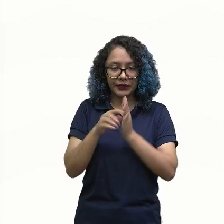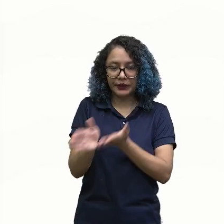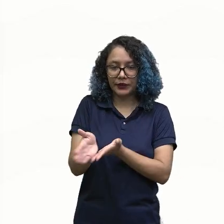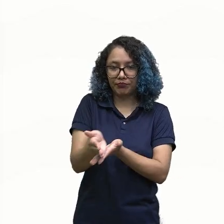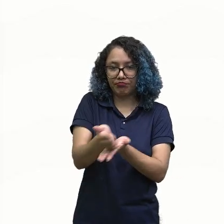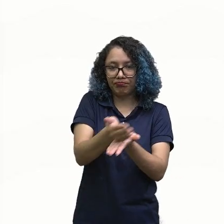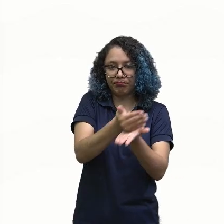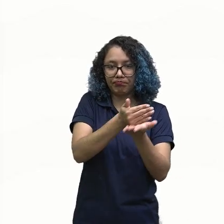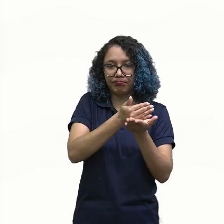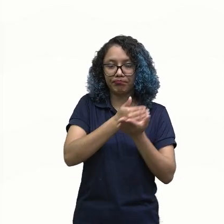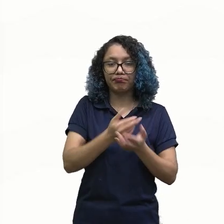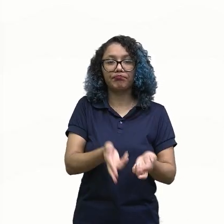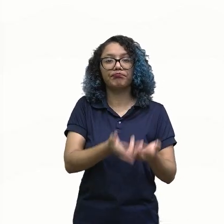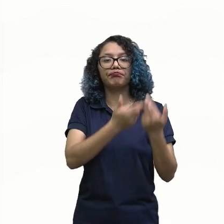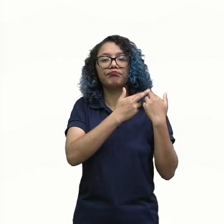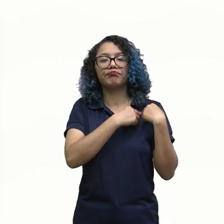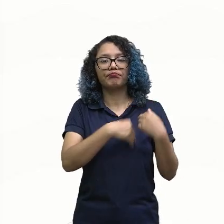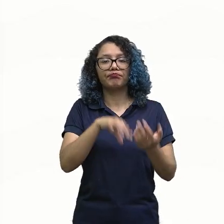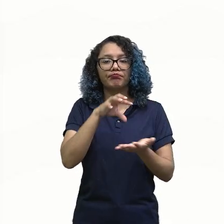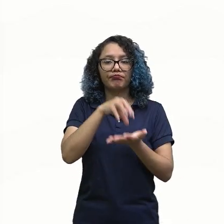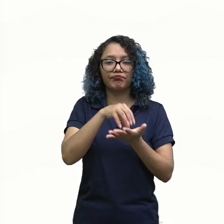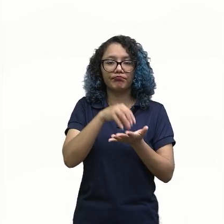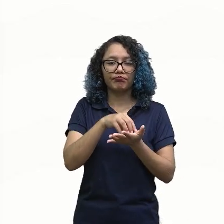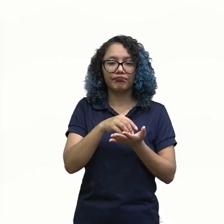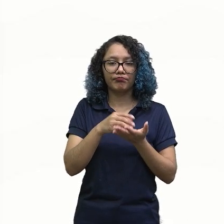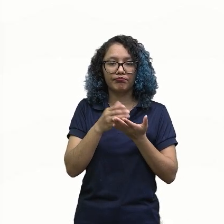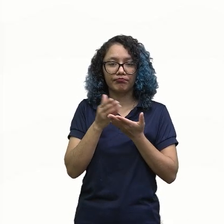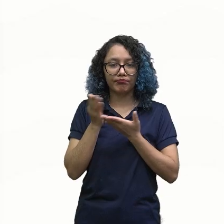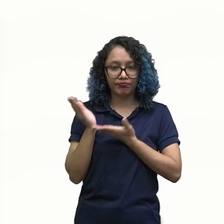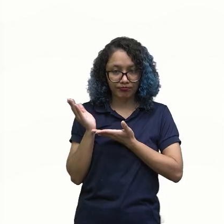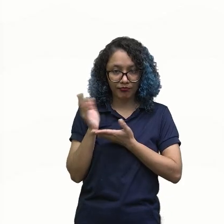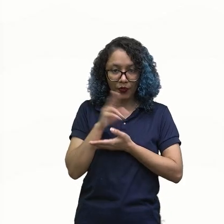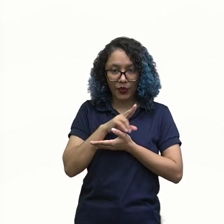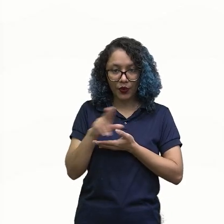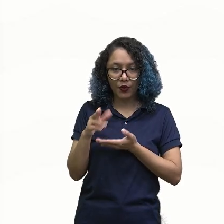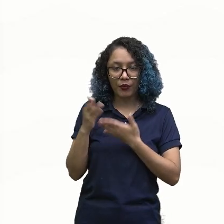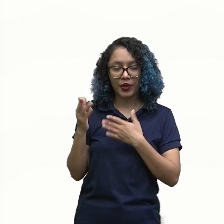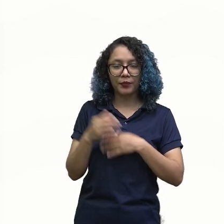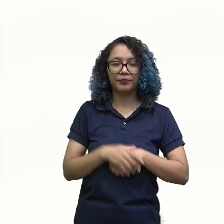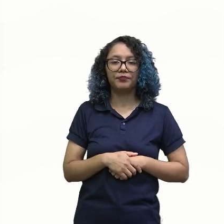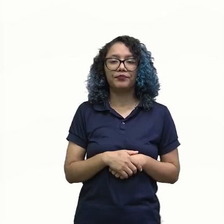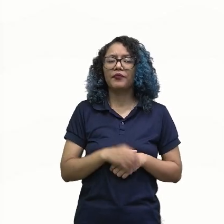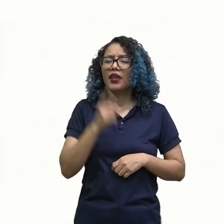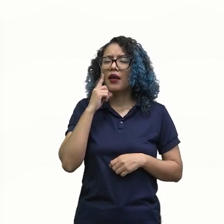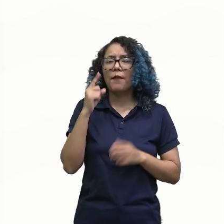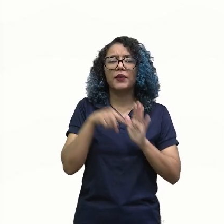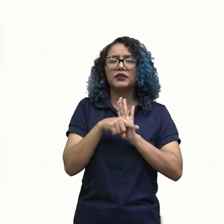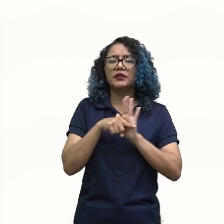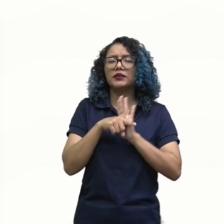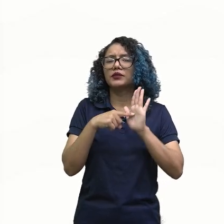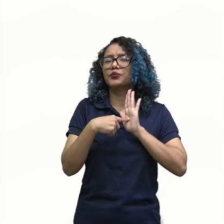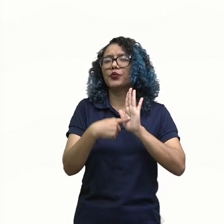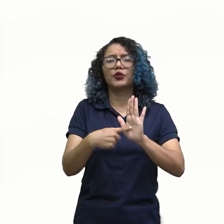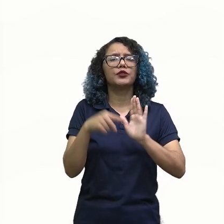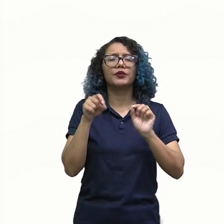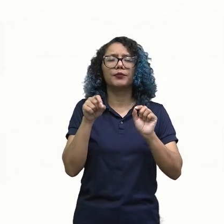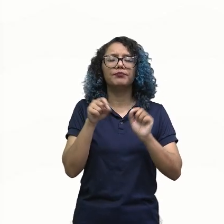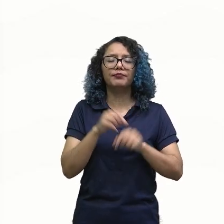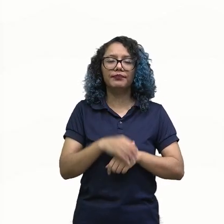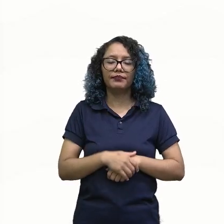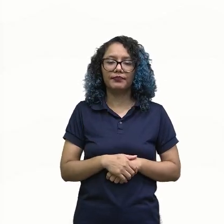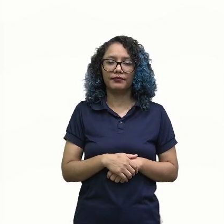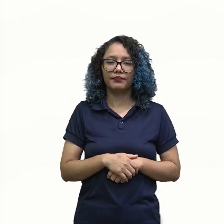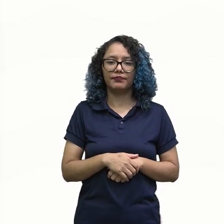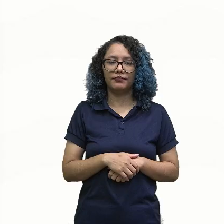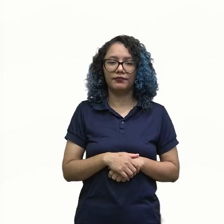aqui pela PRIS. E esse levantamento, ele diz o seguinte, que